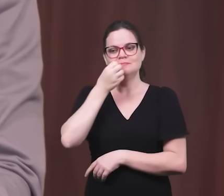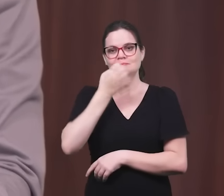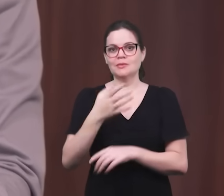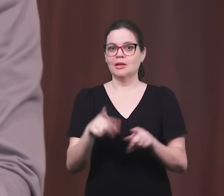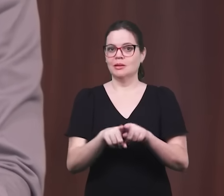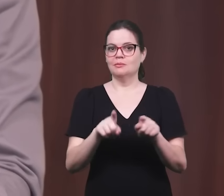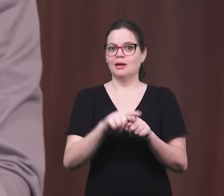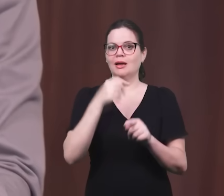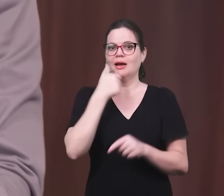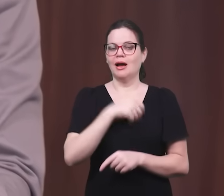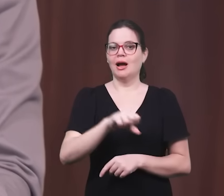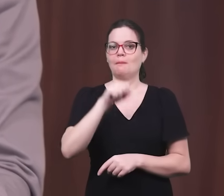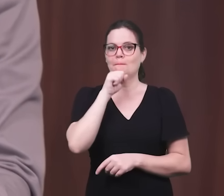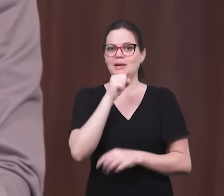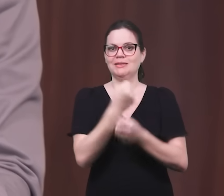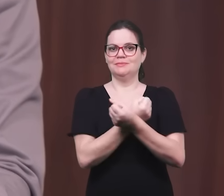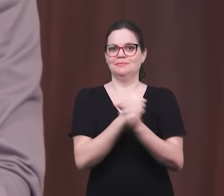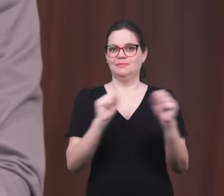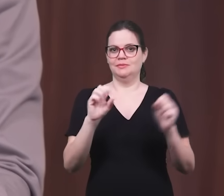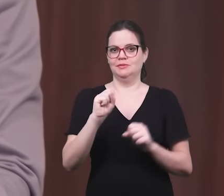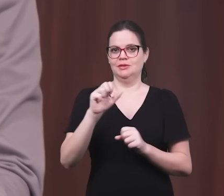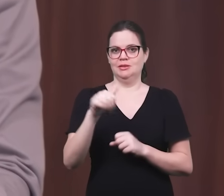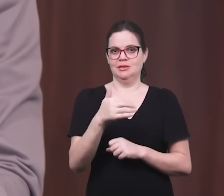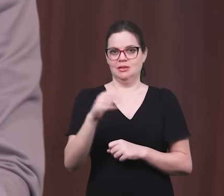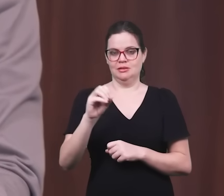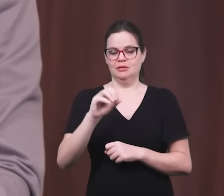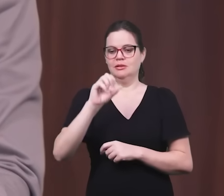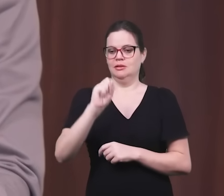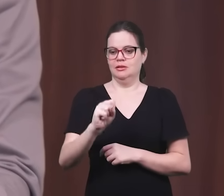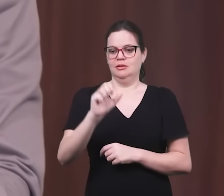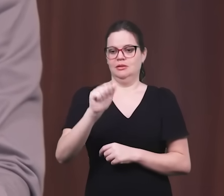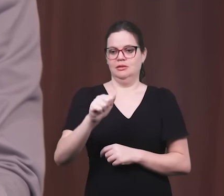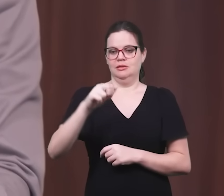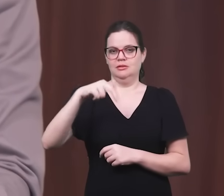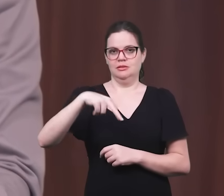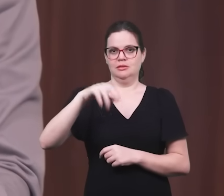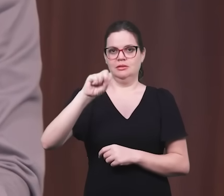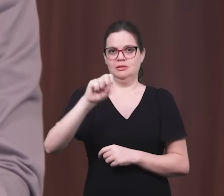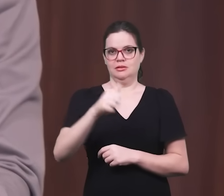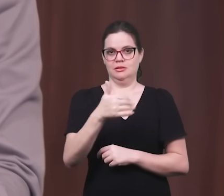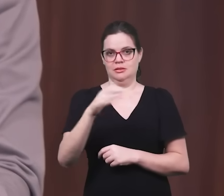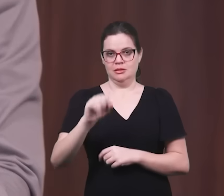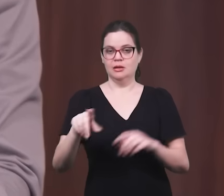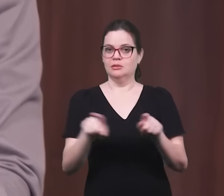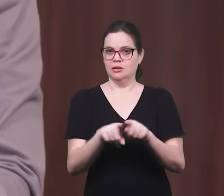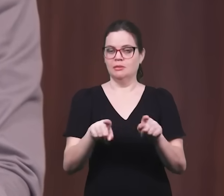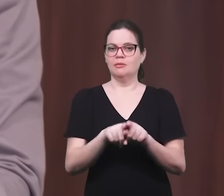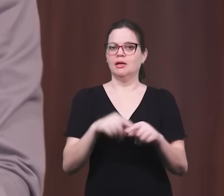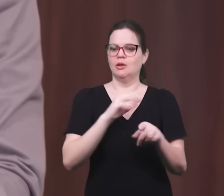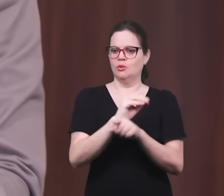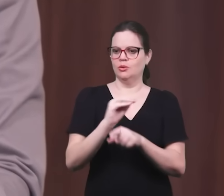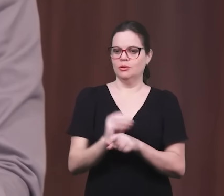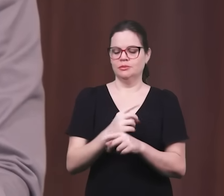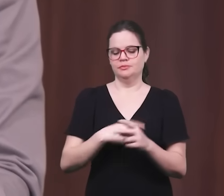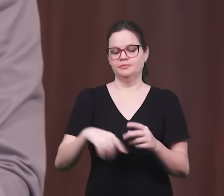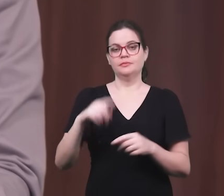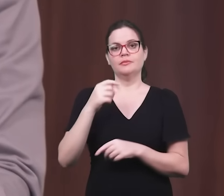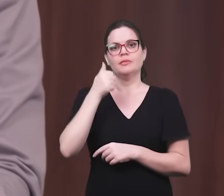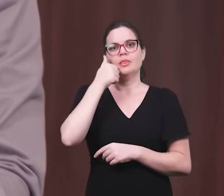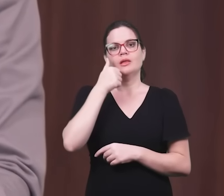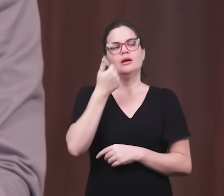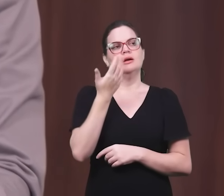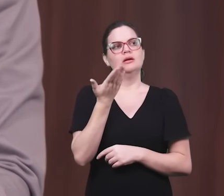de Sansão, e o pai, que criaram ali no Senhor. Ana com Samuel. Então são